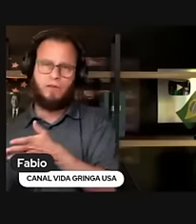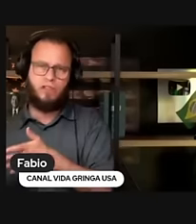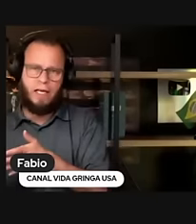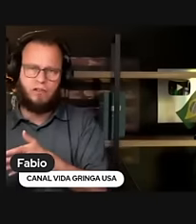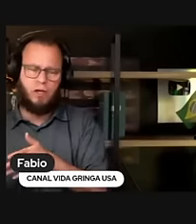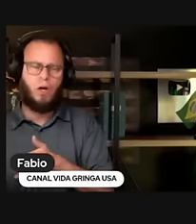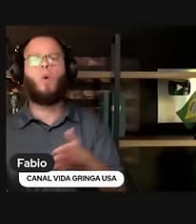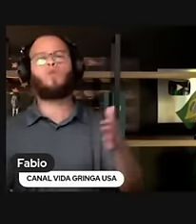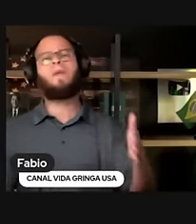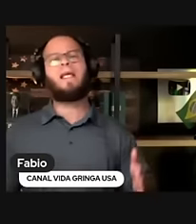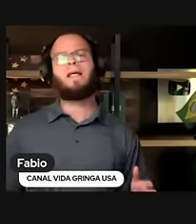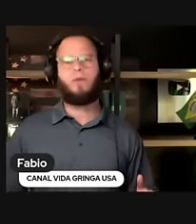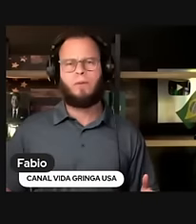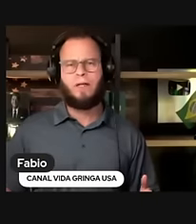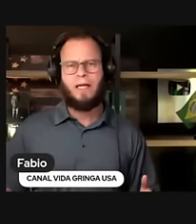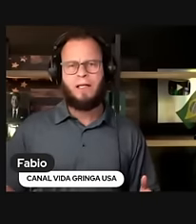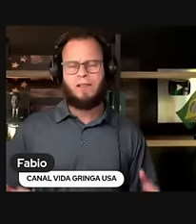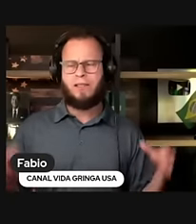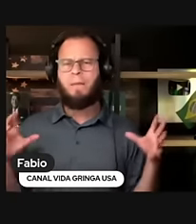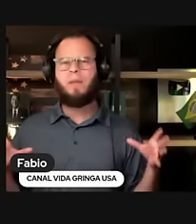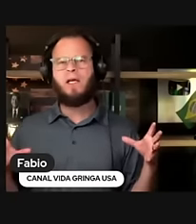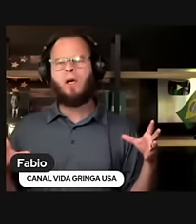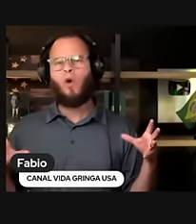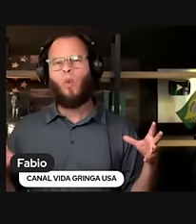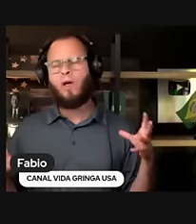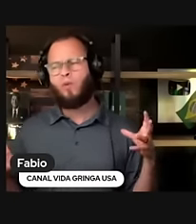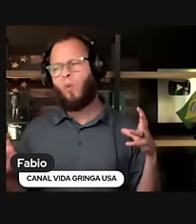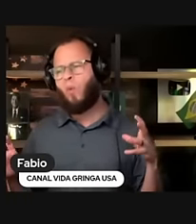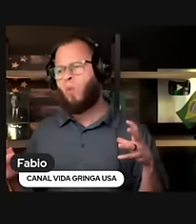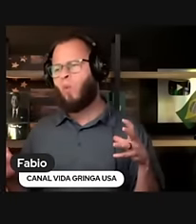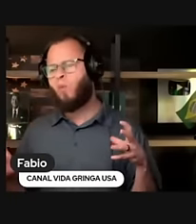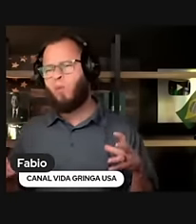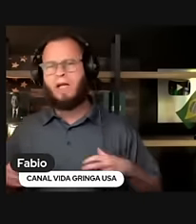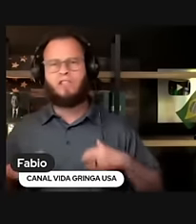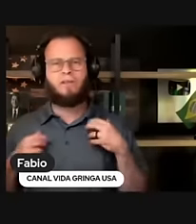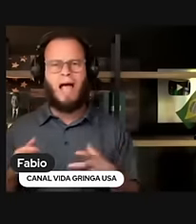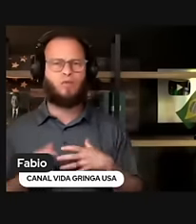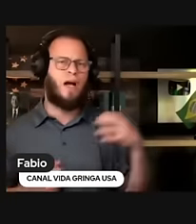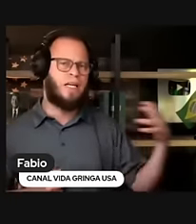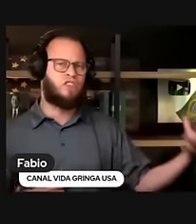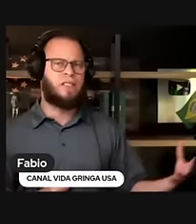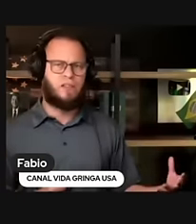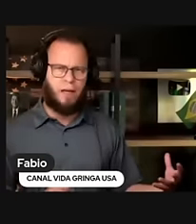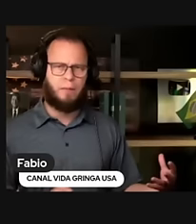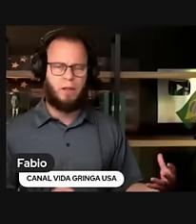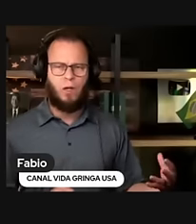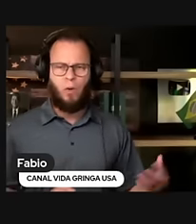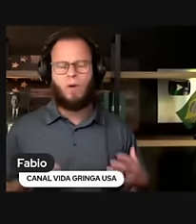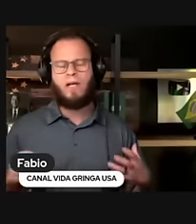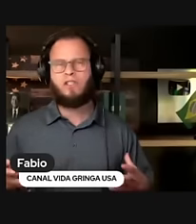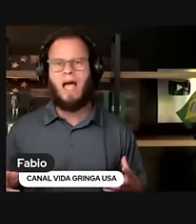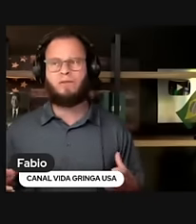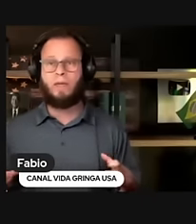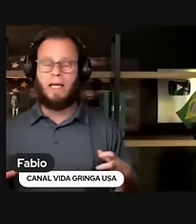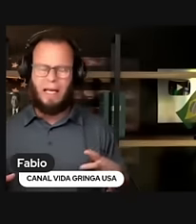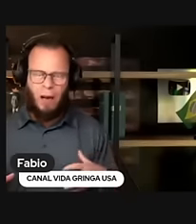2023 quando milei ganhou Sempre quando um um um candidato antissistema um